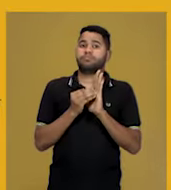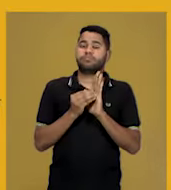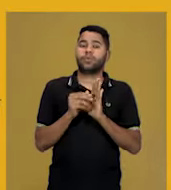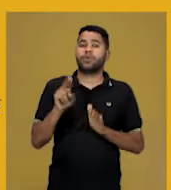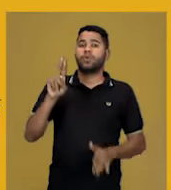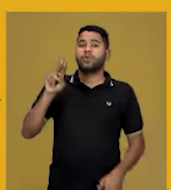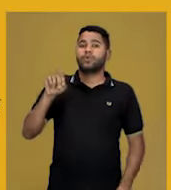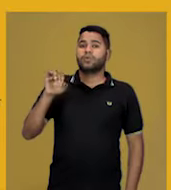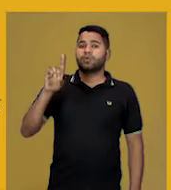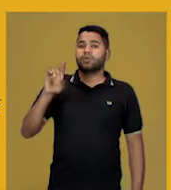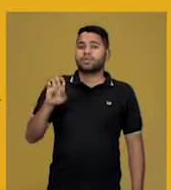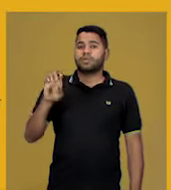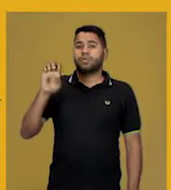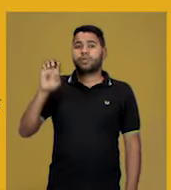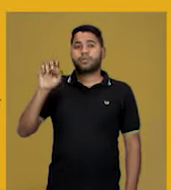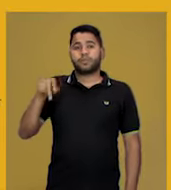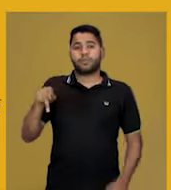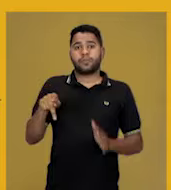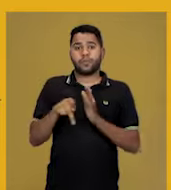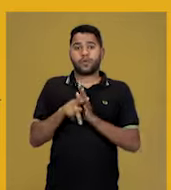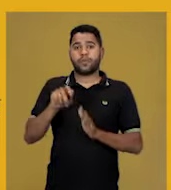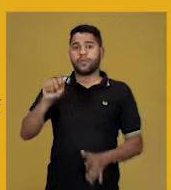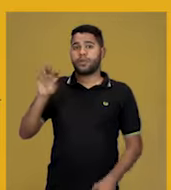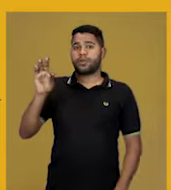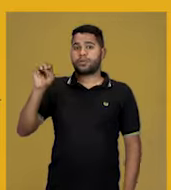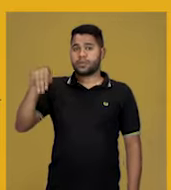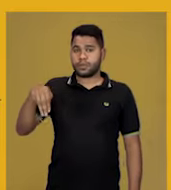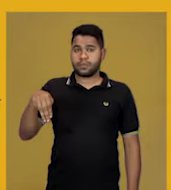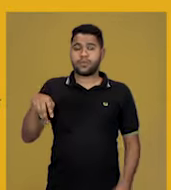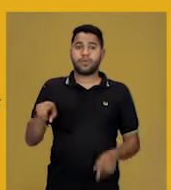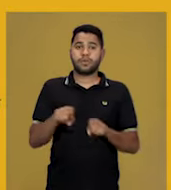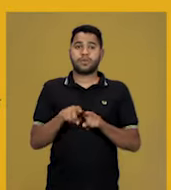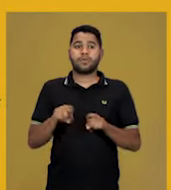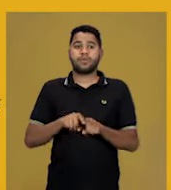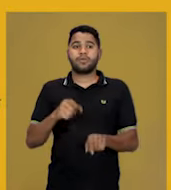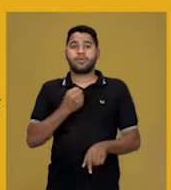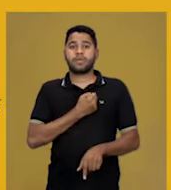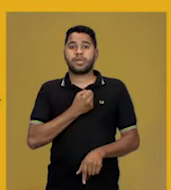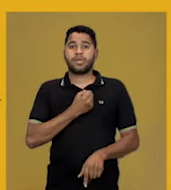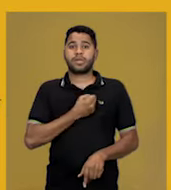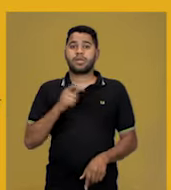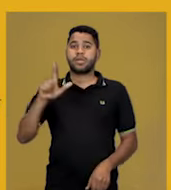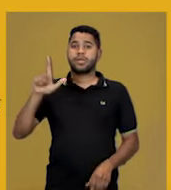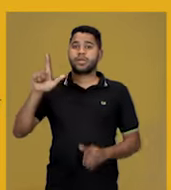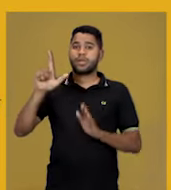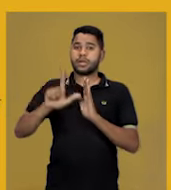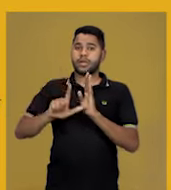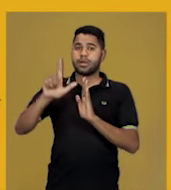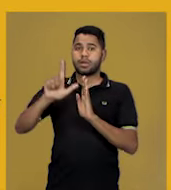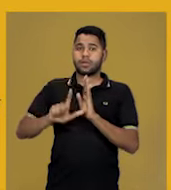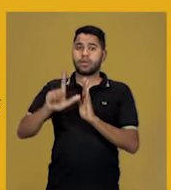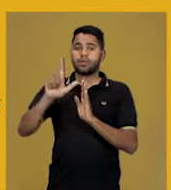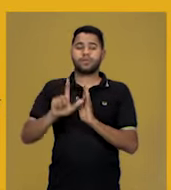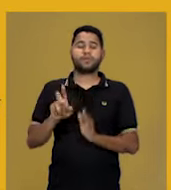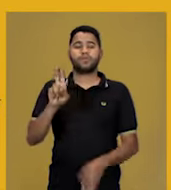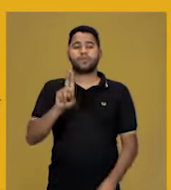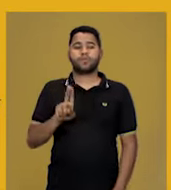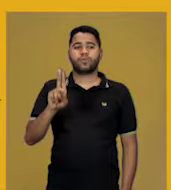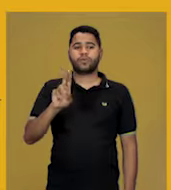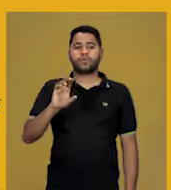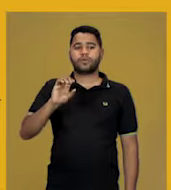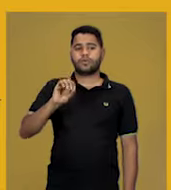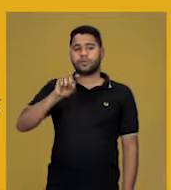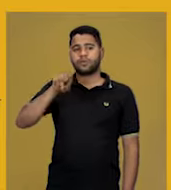de pressão como ATM e a unidade de volume como litro, você deverá usar